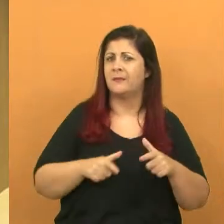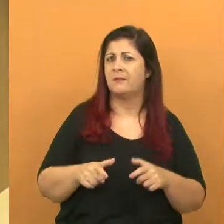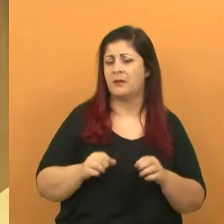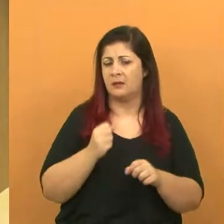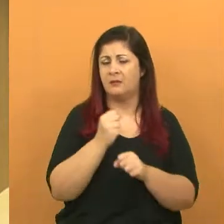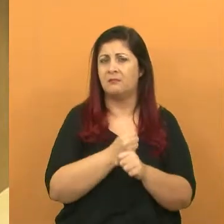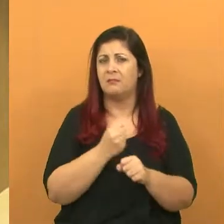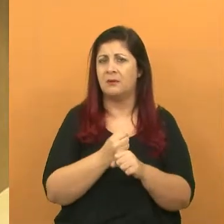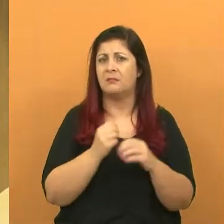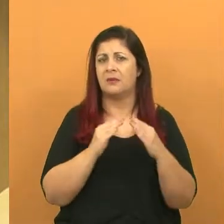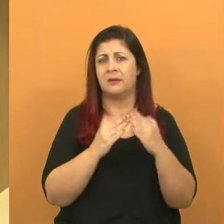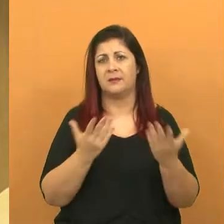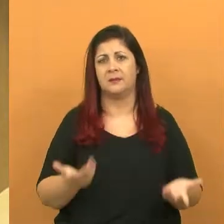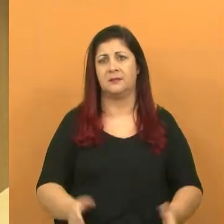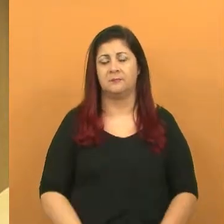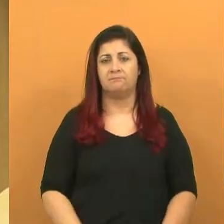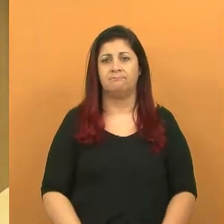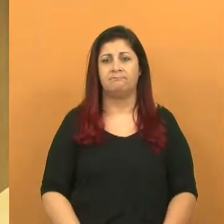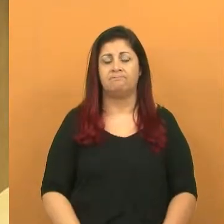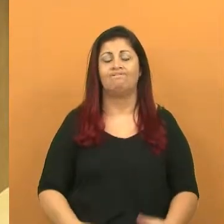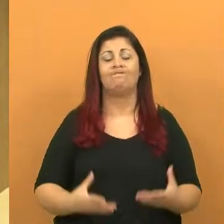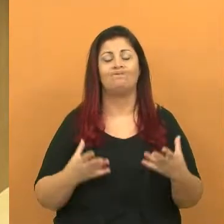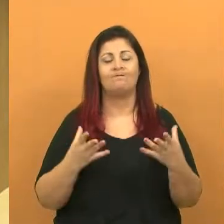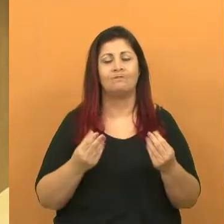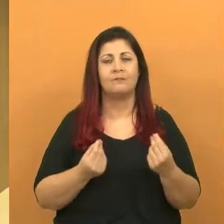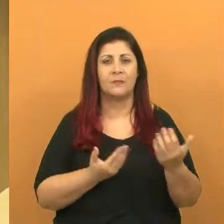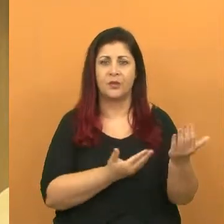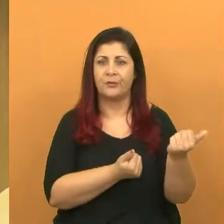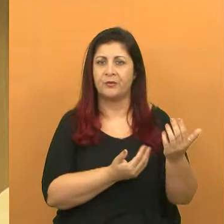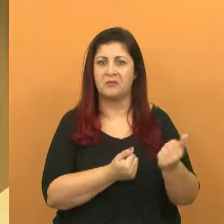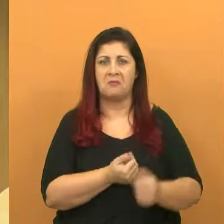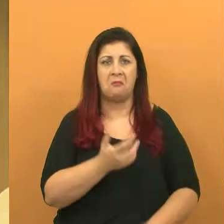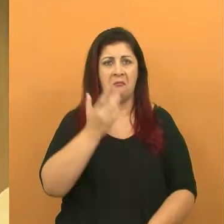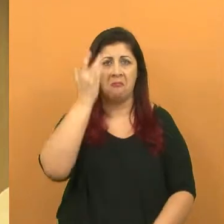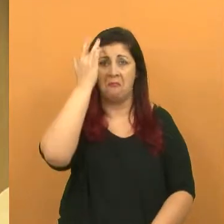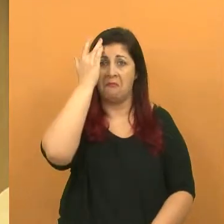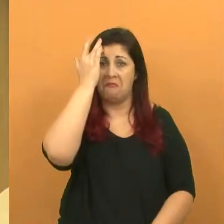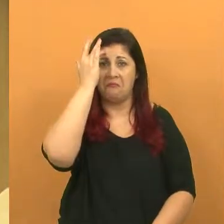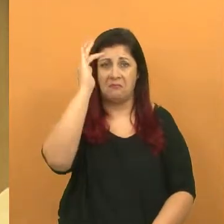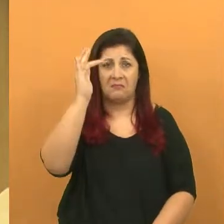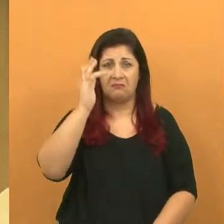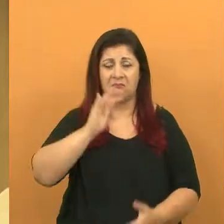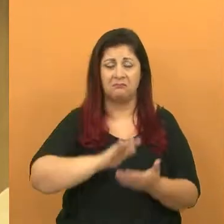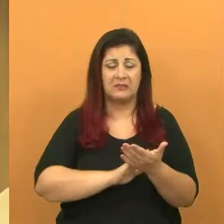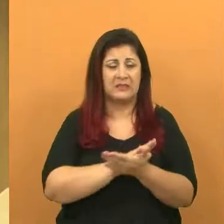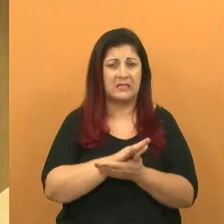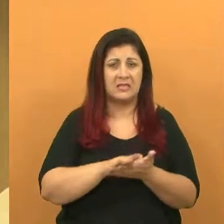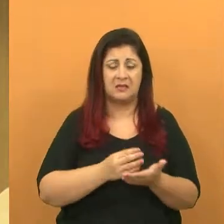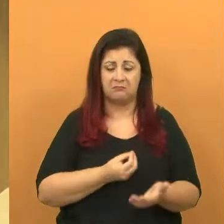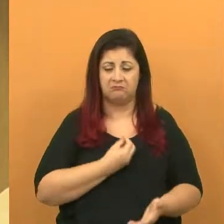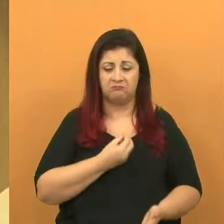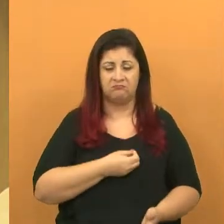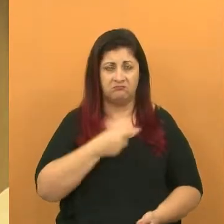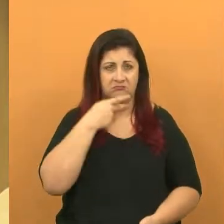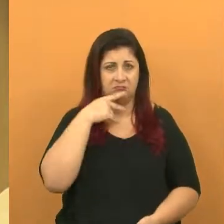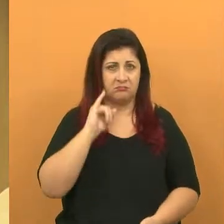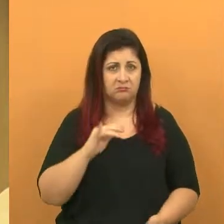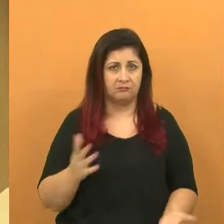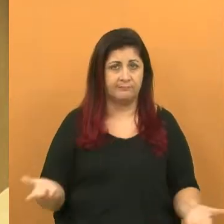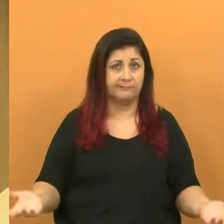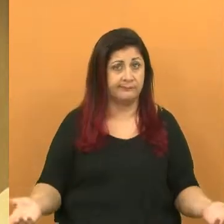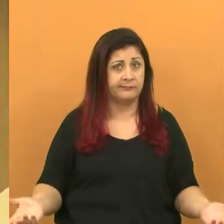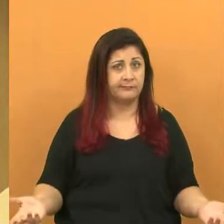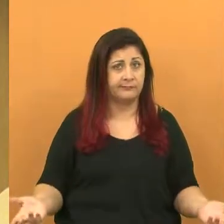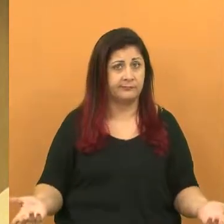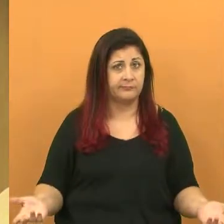sua casa. A maioria desses jovens não sabem da história do teu pai. Então, se